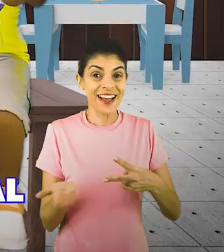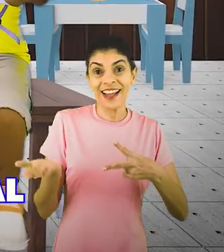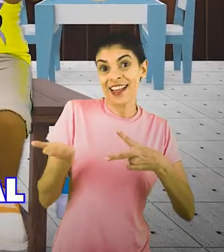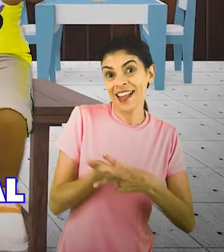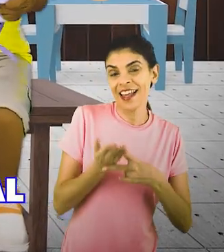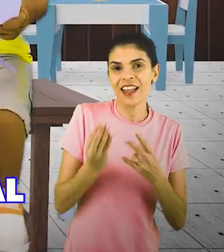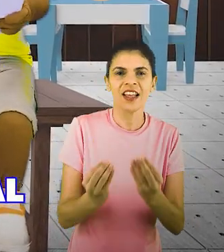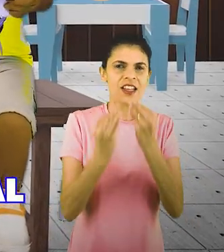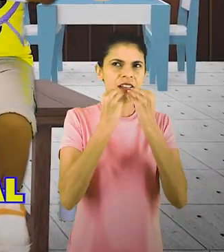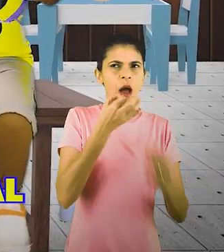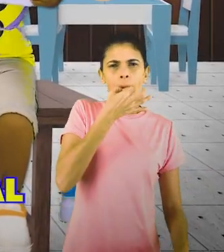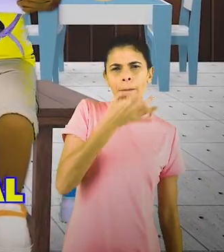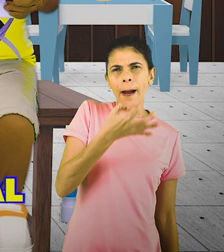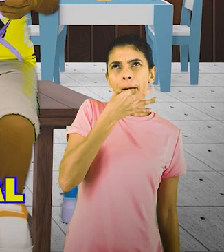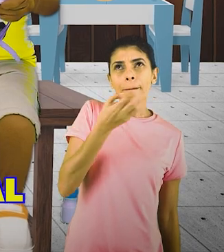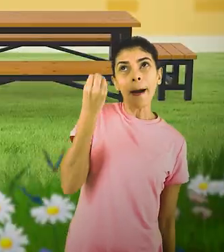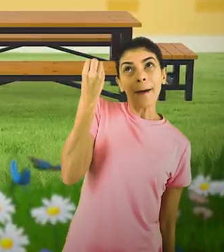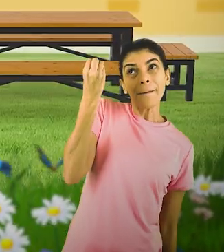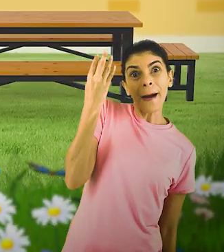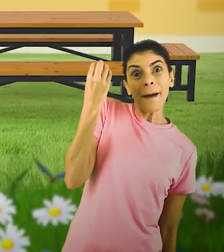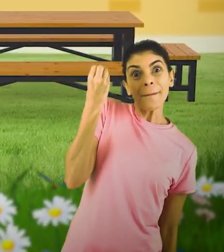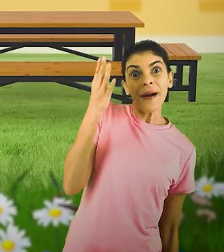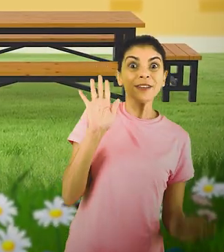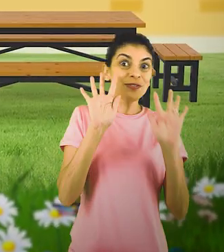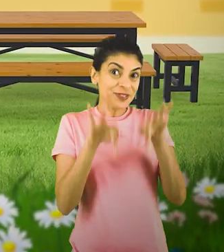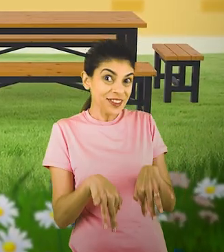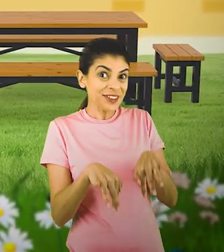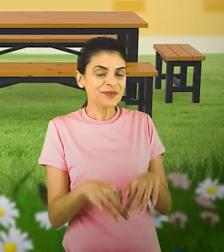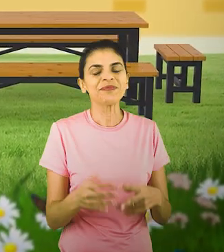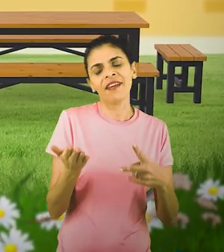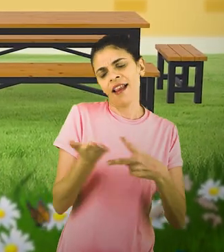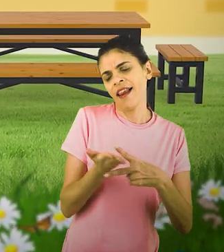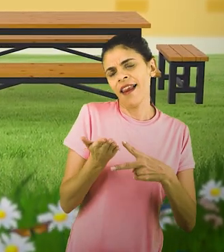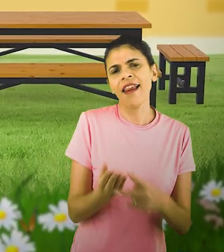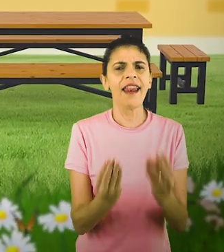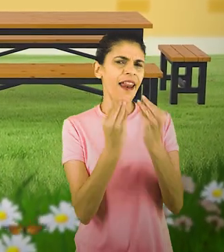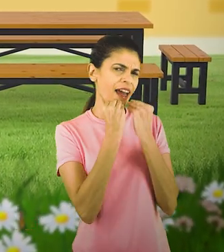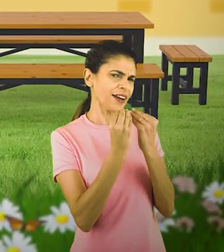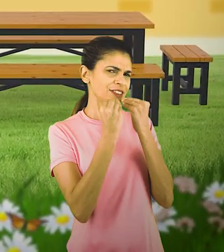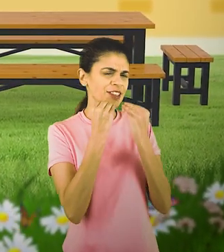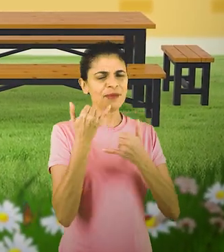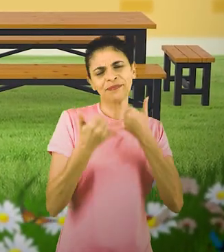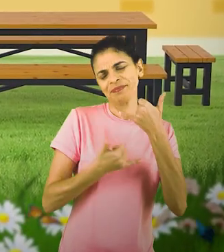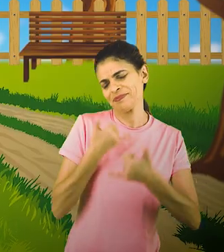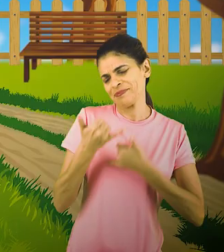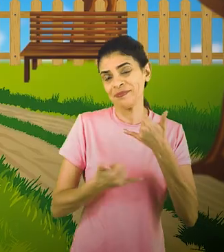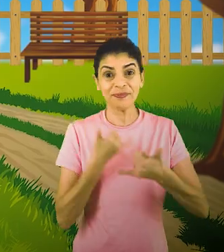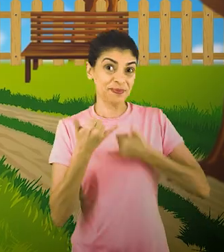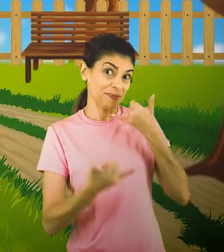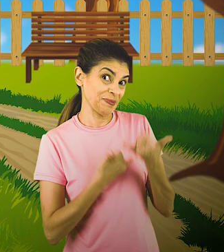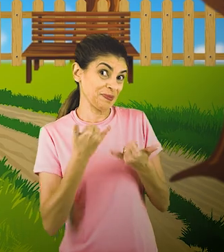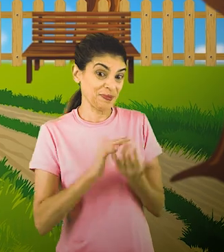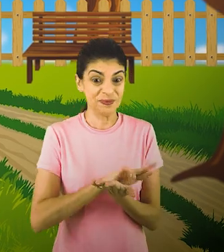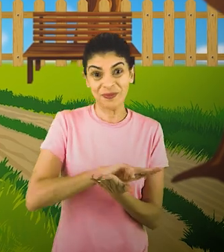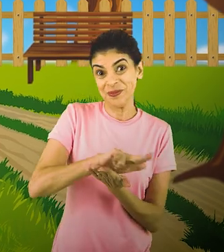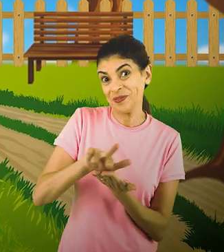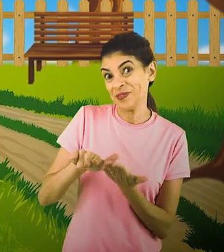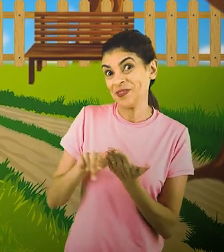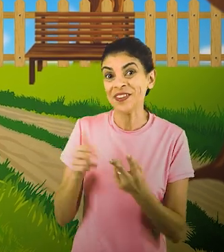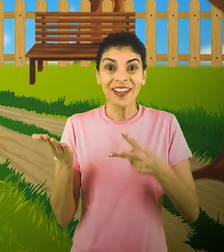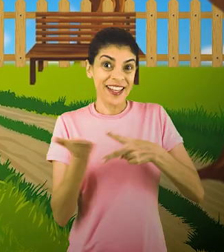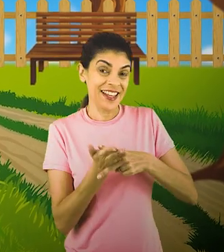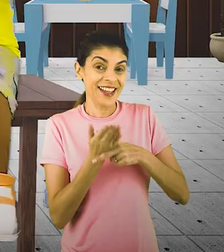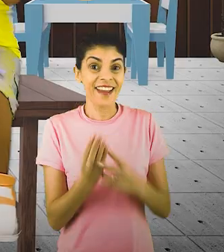só acaba quando toca o sinal a gente vai lanchar no Recreio brincado que